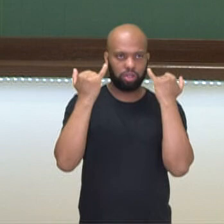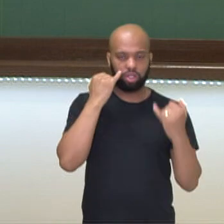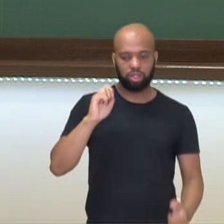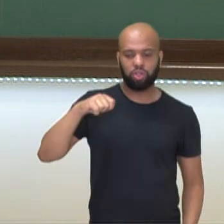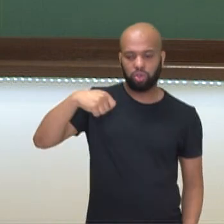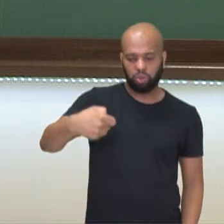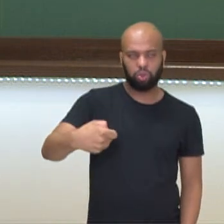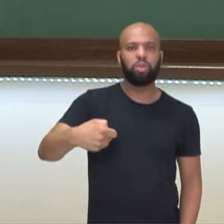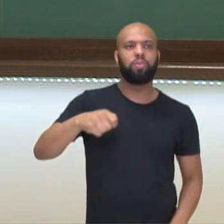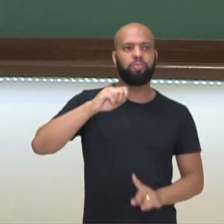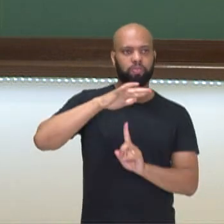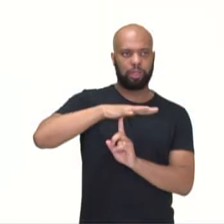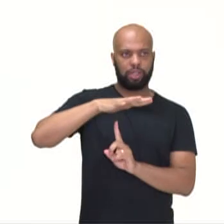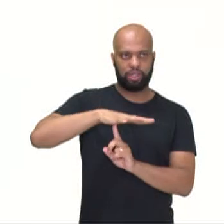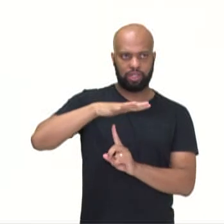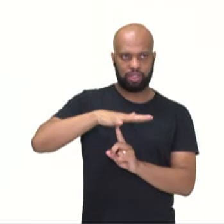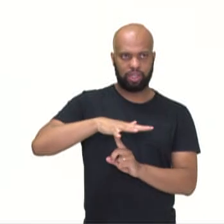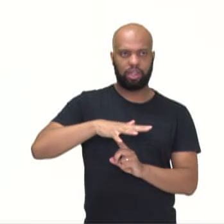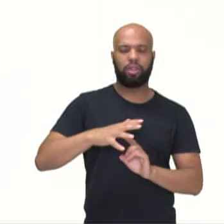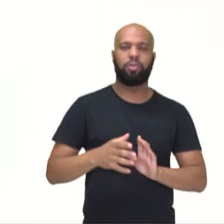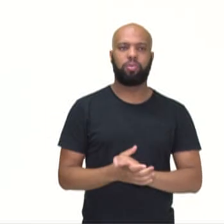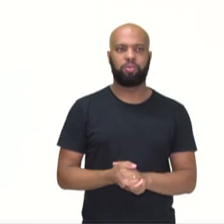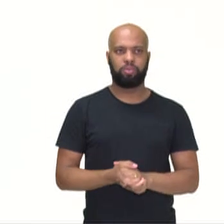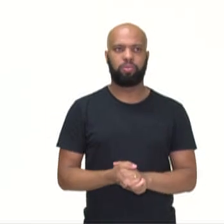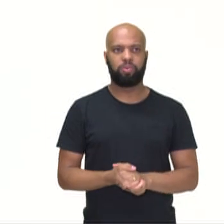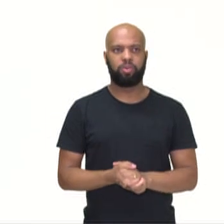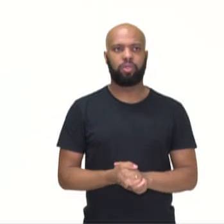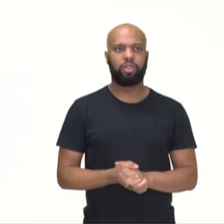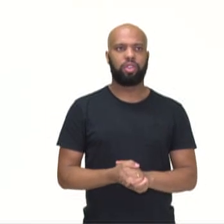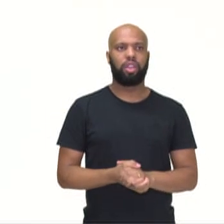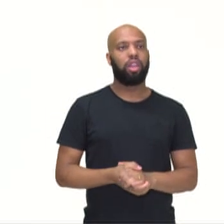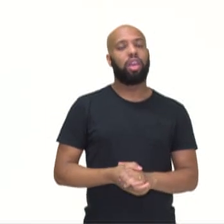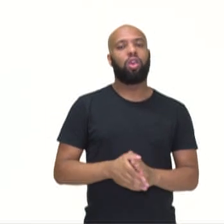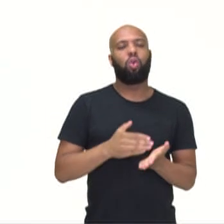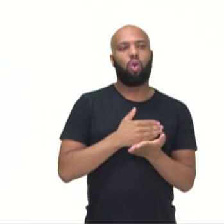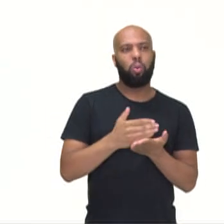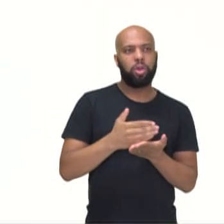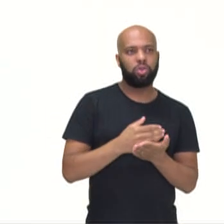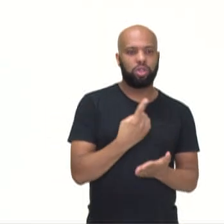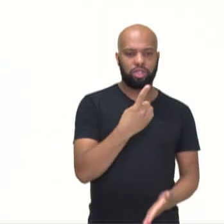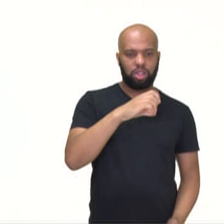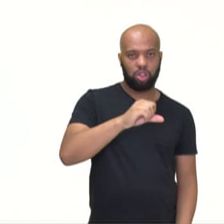sobre o Paraná, dando da sua instalação em 19 de dezembro de